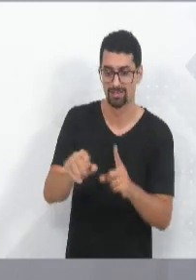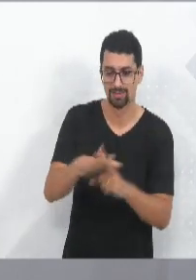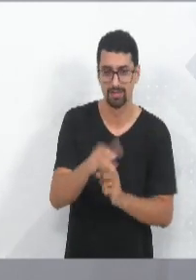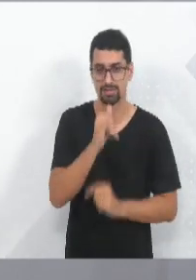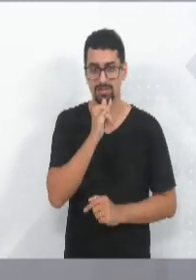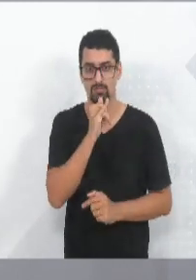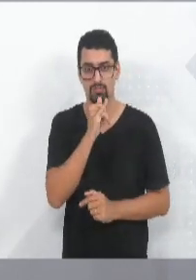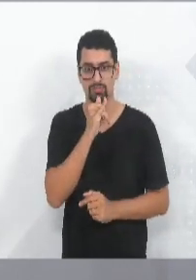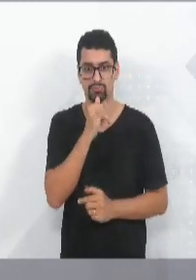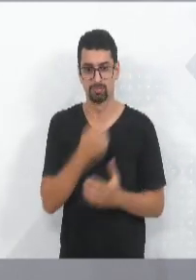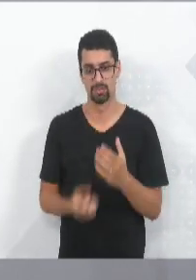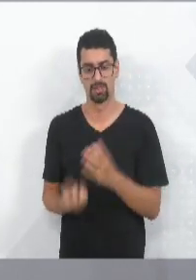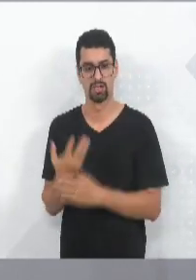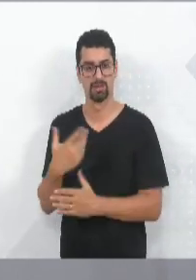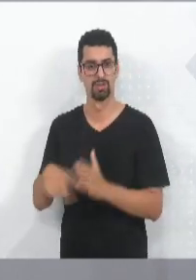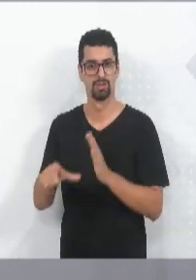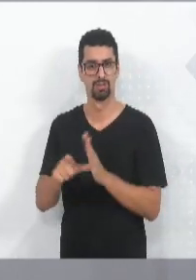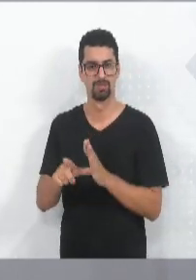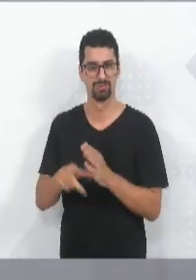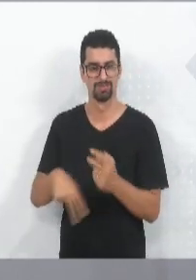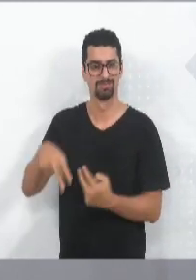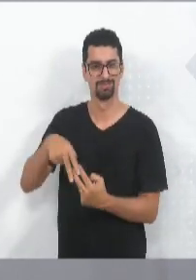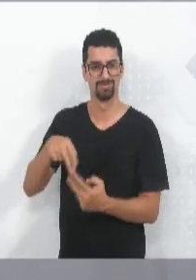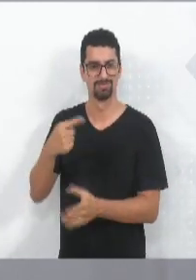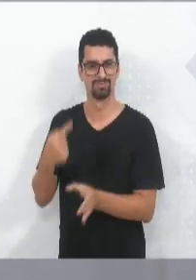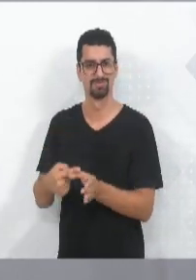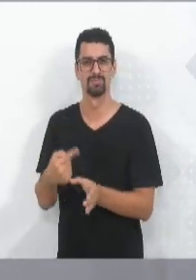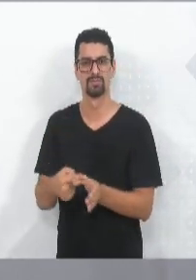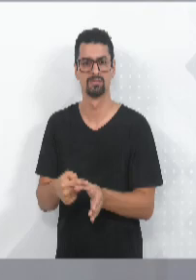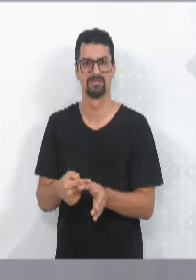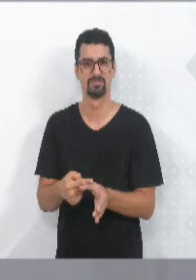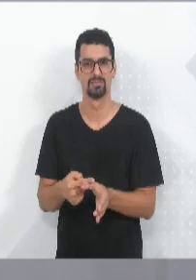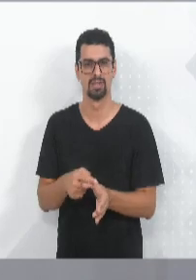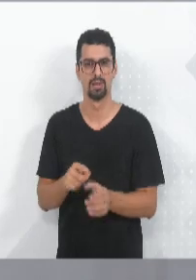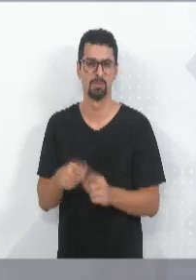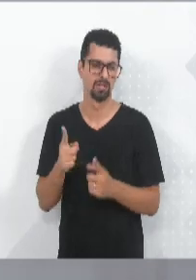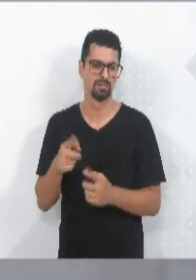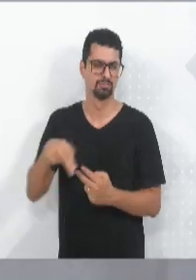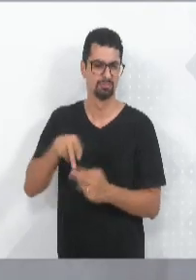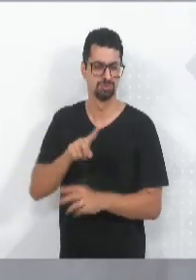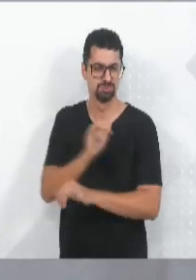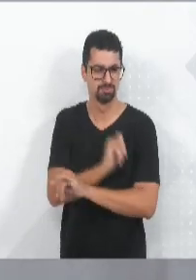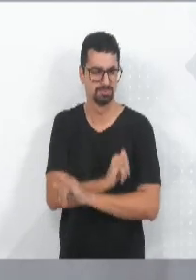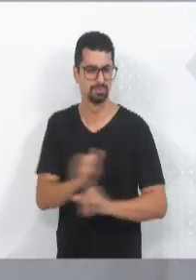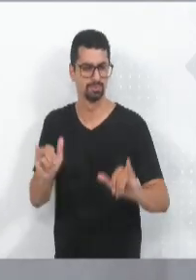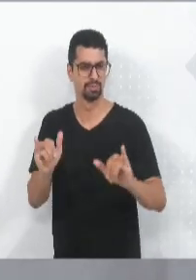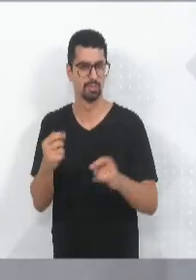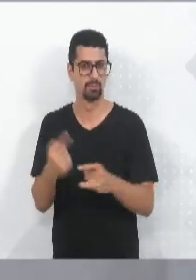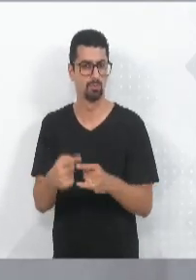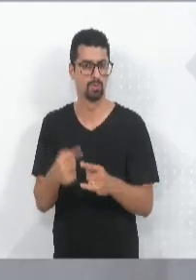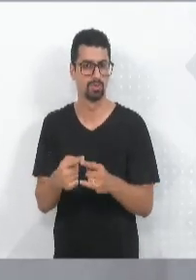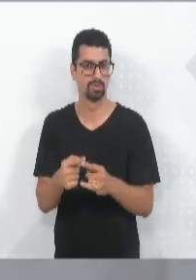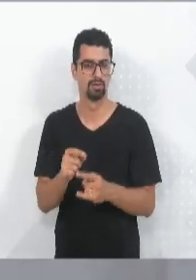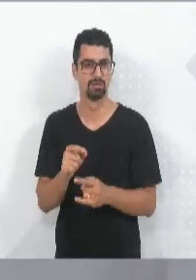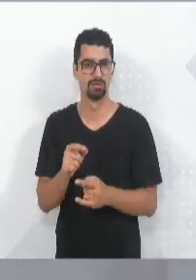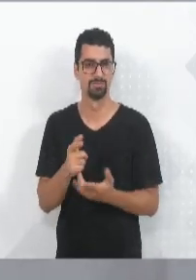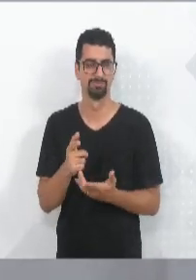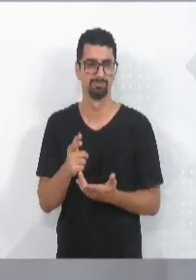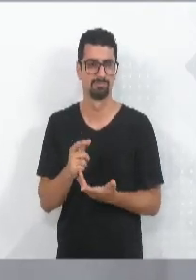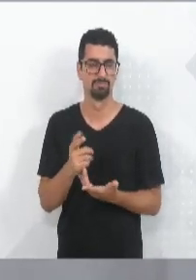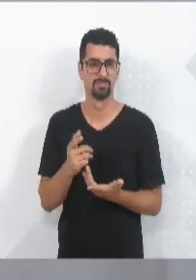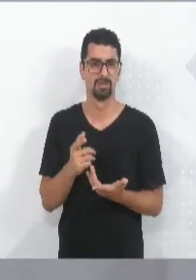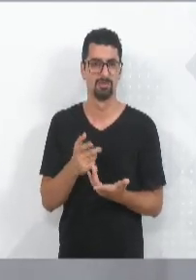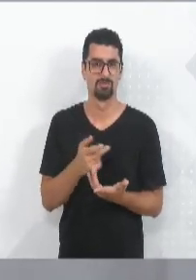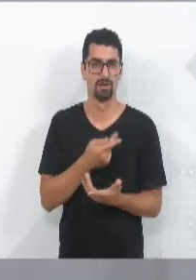maçônicas aqui da nossa cidade Entretanto a Maçonaria não anuncia isso justamente porque ela faz valer aquela prática